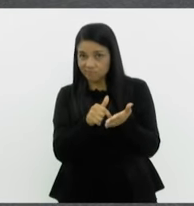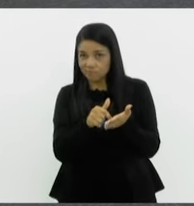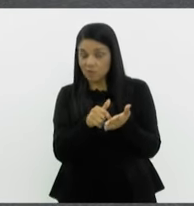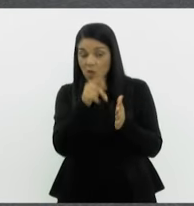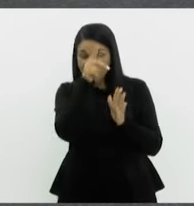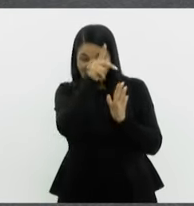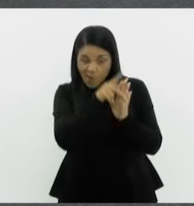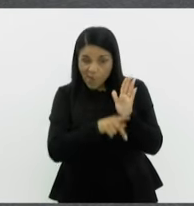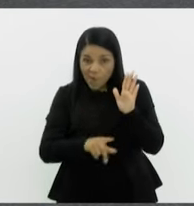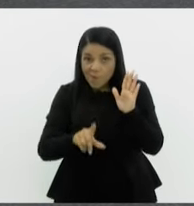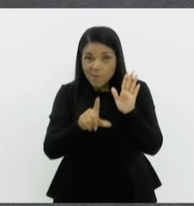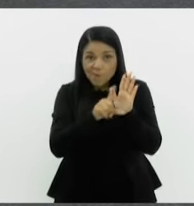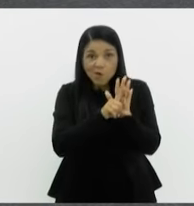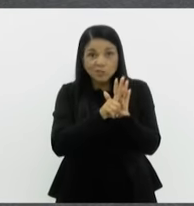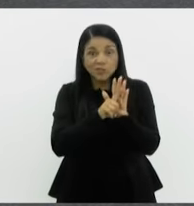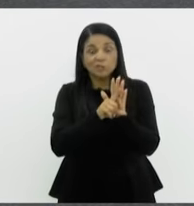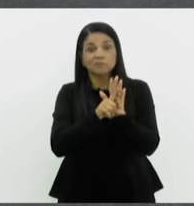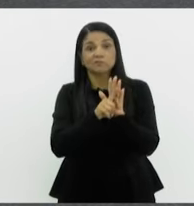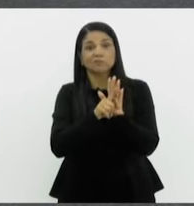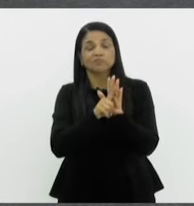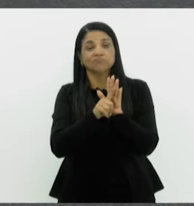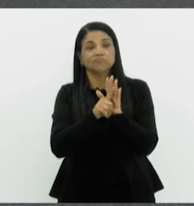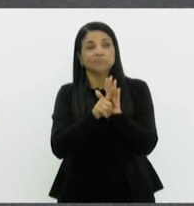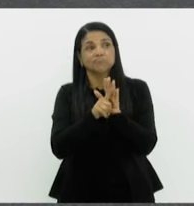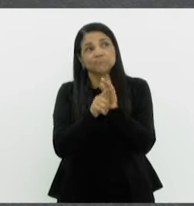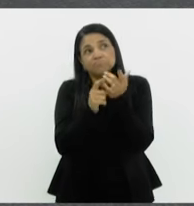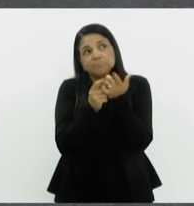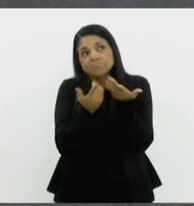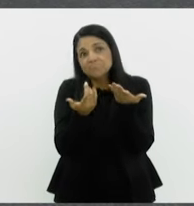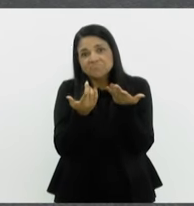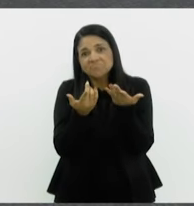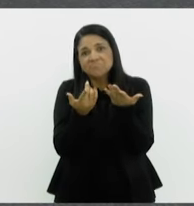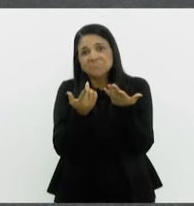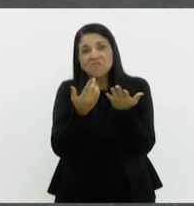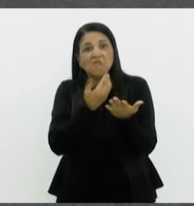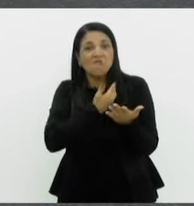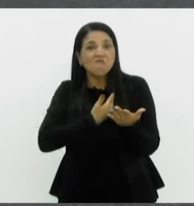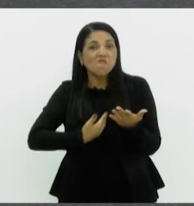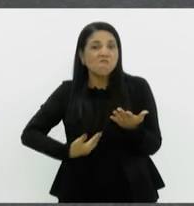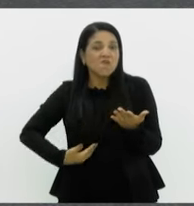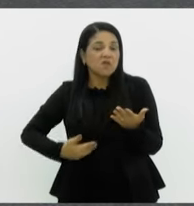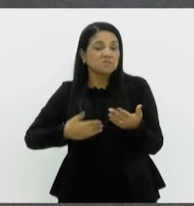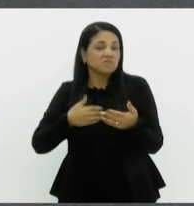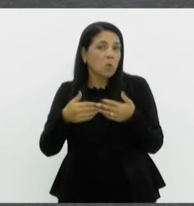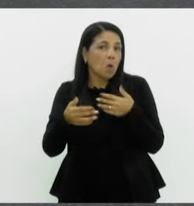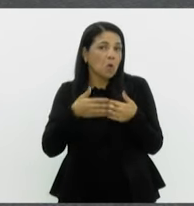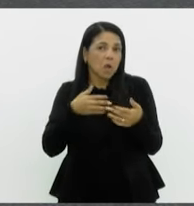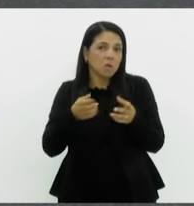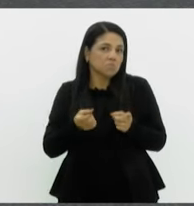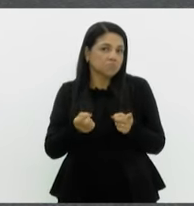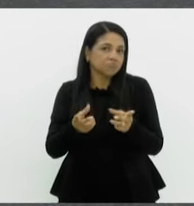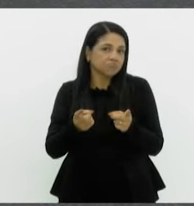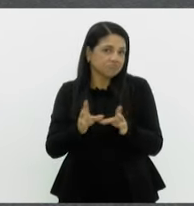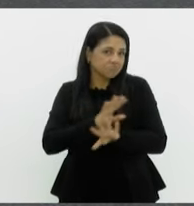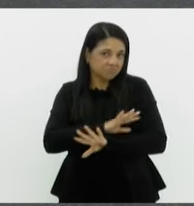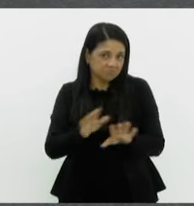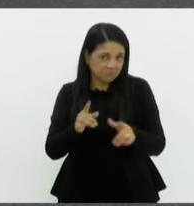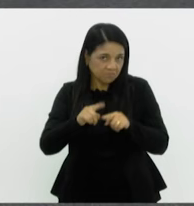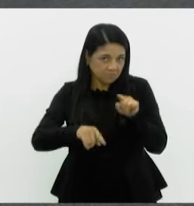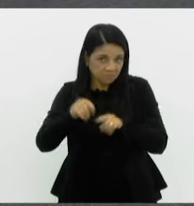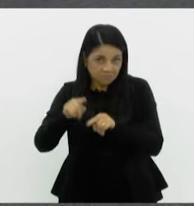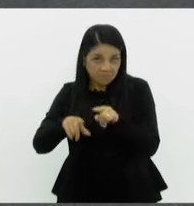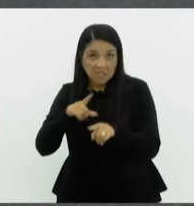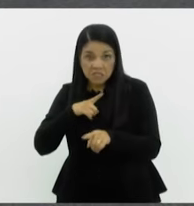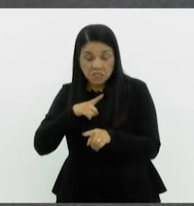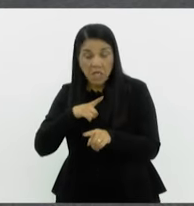genérico sobre as marcas. O governo pode comercializar o que ele quiser, desde que haja alguém